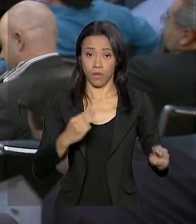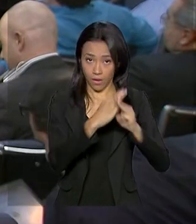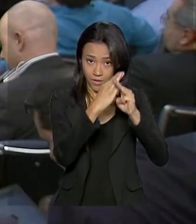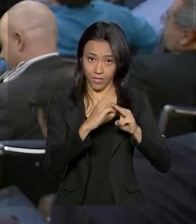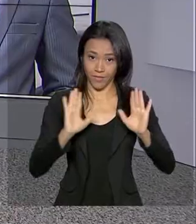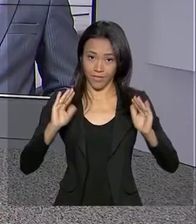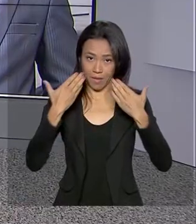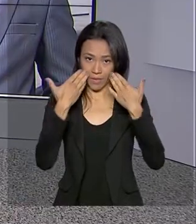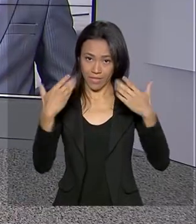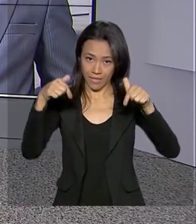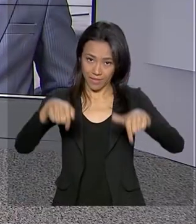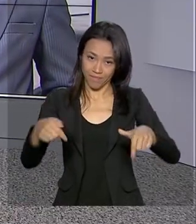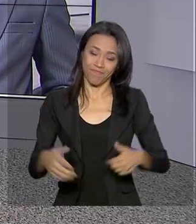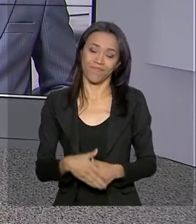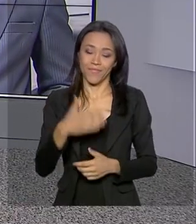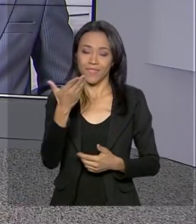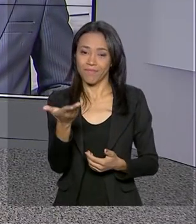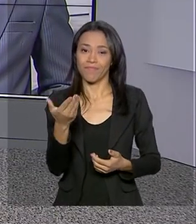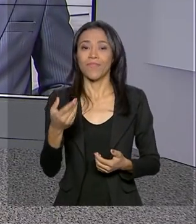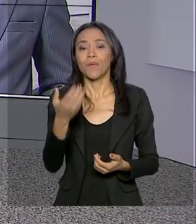voltamos com você. Obrigada, Luciana, pelas suas informações.